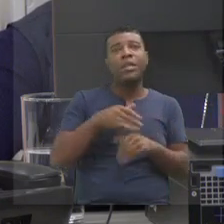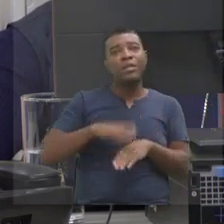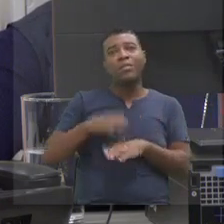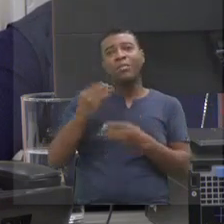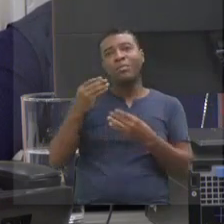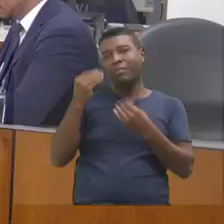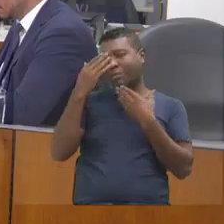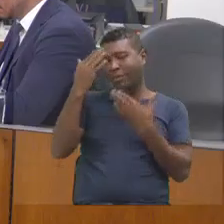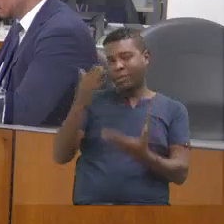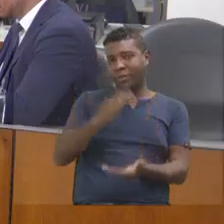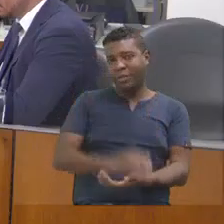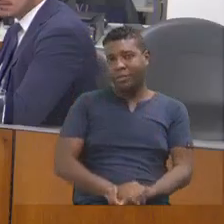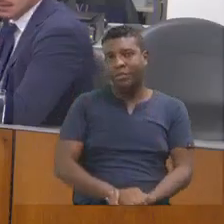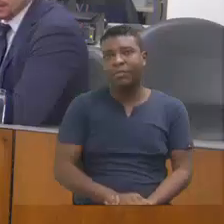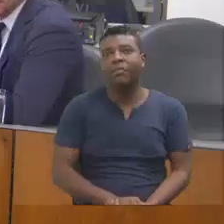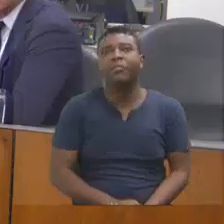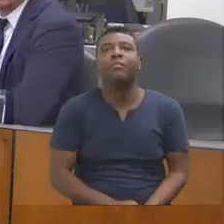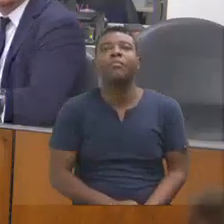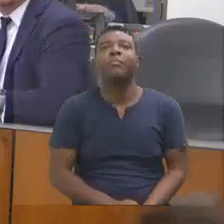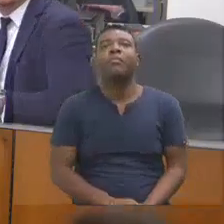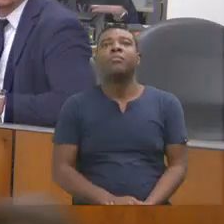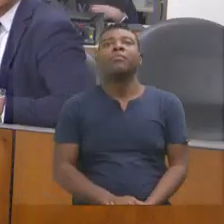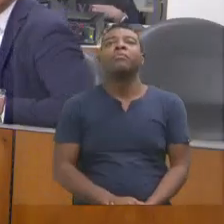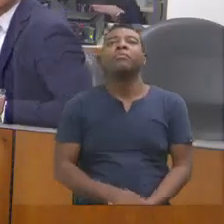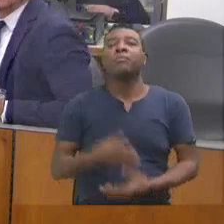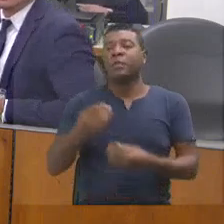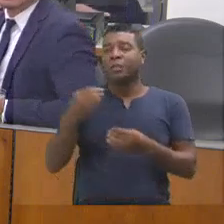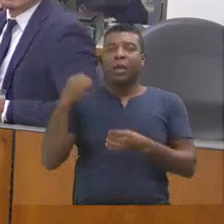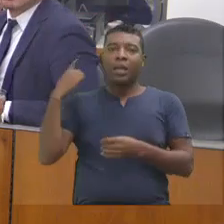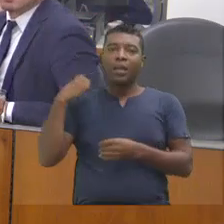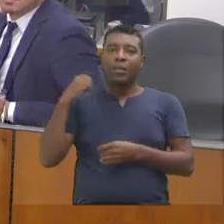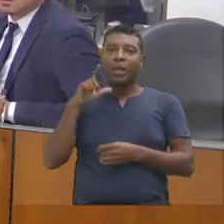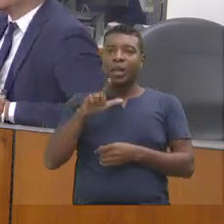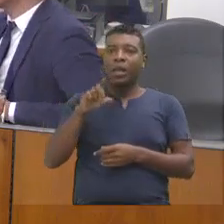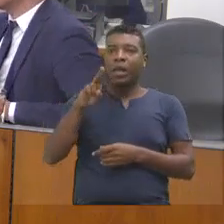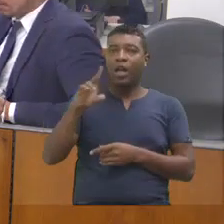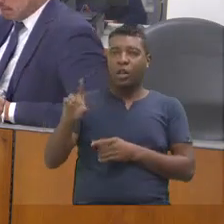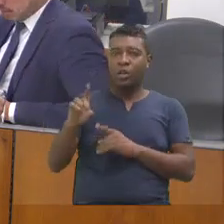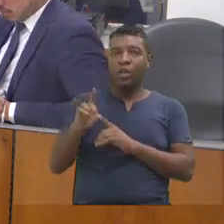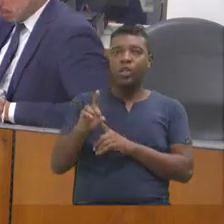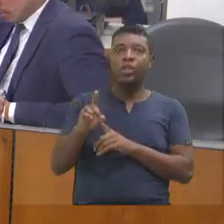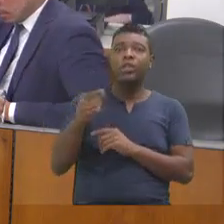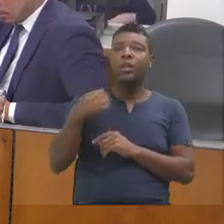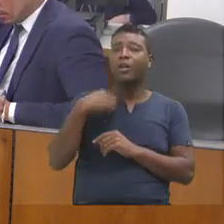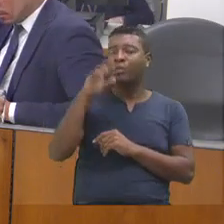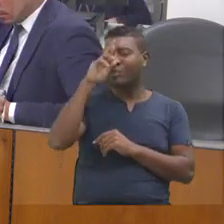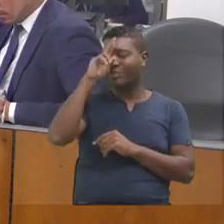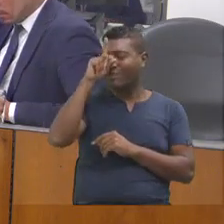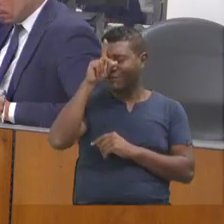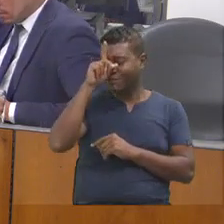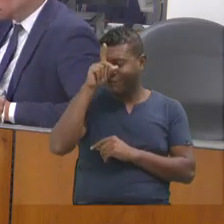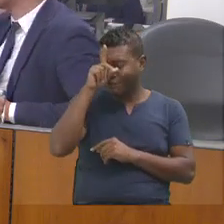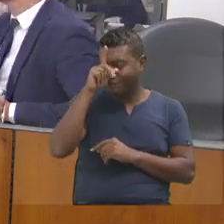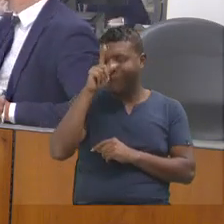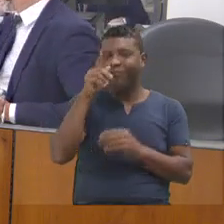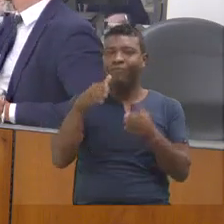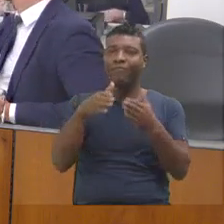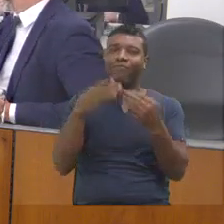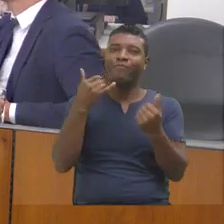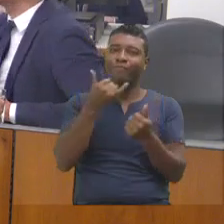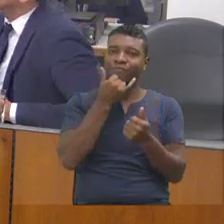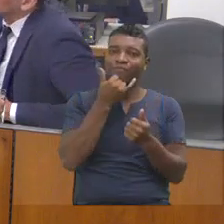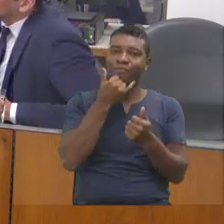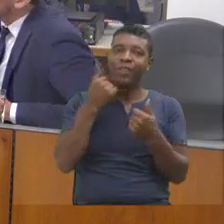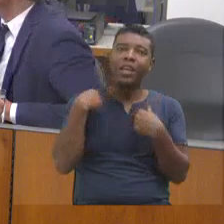obrigada Obrigado deputada Lurdes eu gostaria que de pedir desculpas eu cometi uma falho não